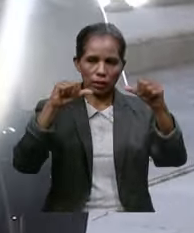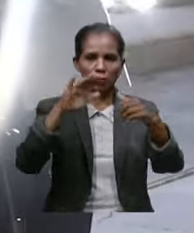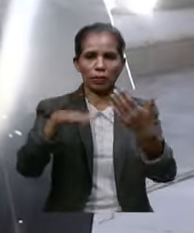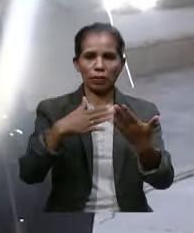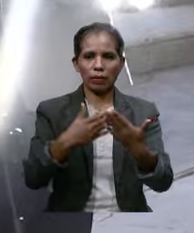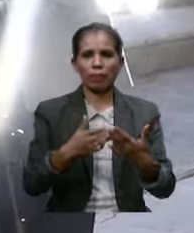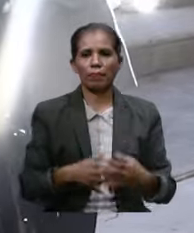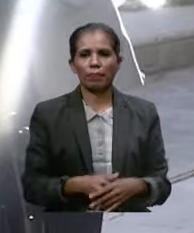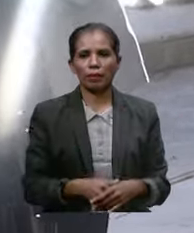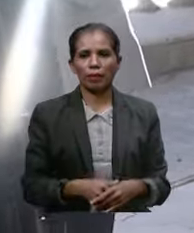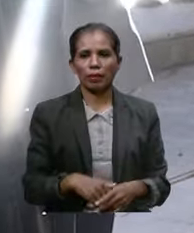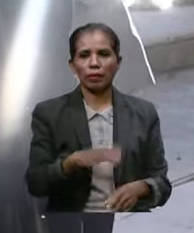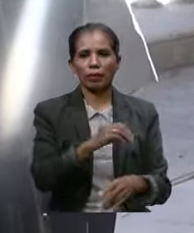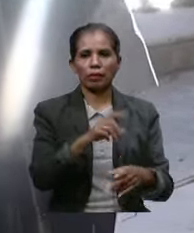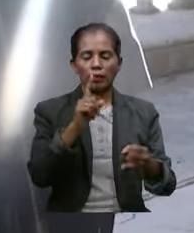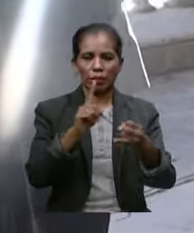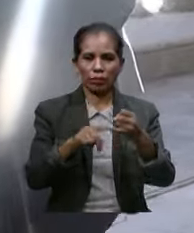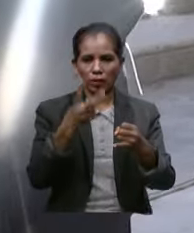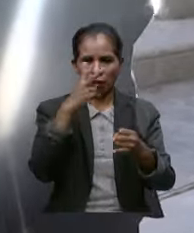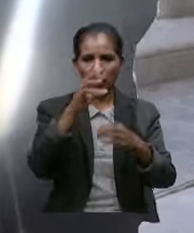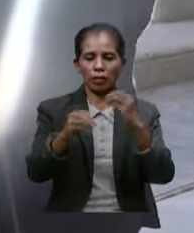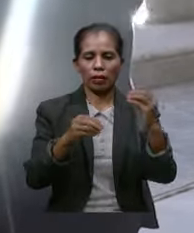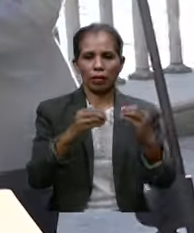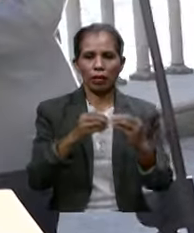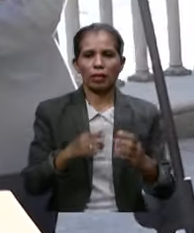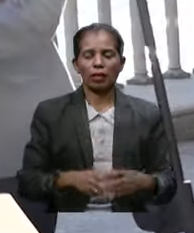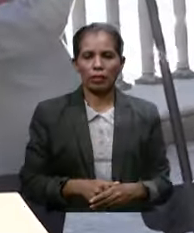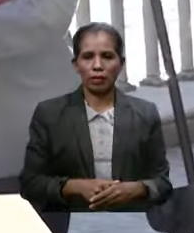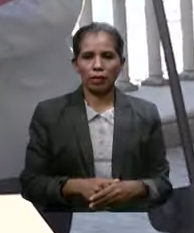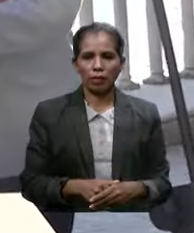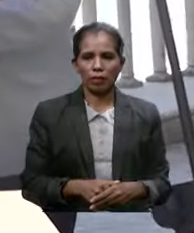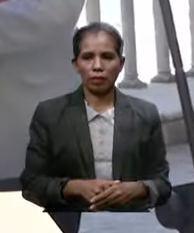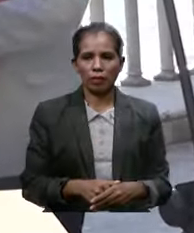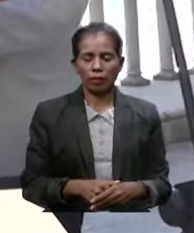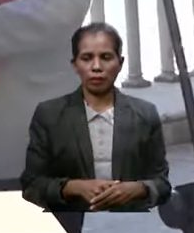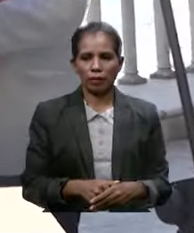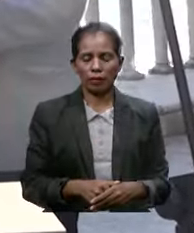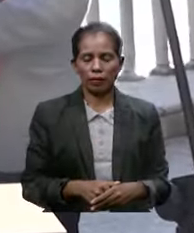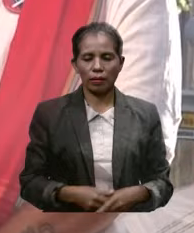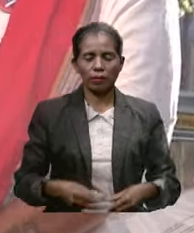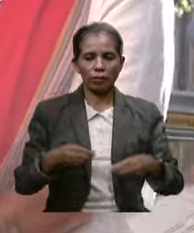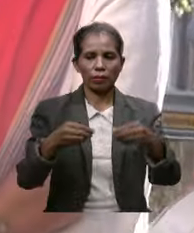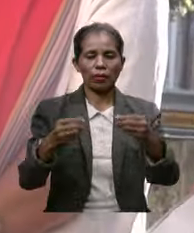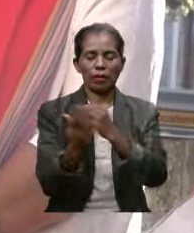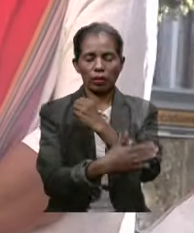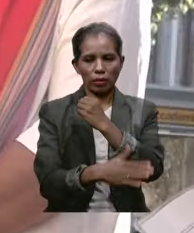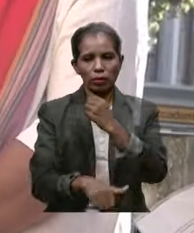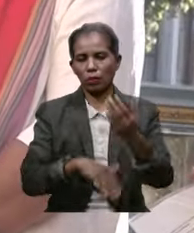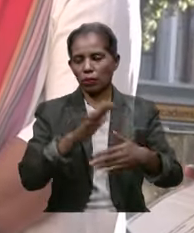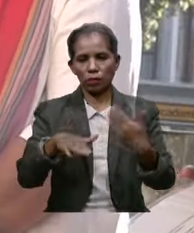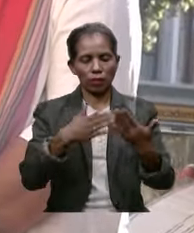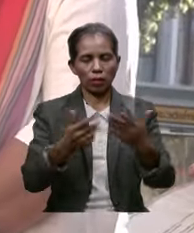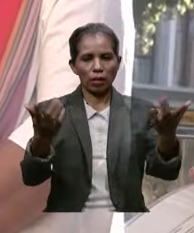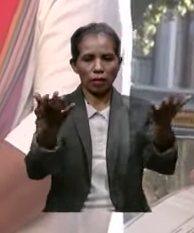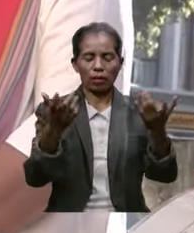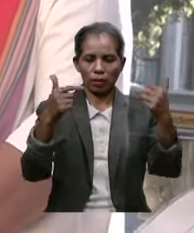Por fim, a última perspectiva. O tema desta edição da Bienal, Estrangeiros em Todos os Lugares, é um guião